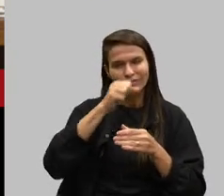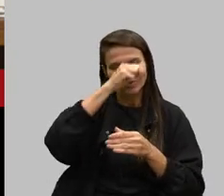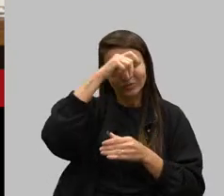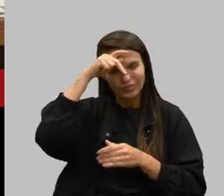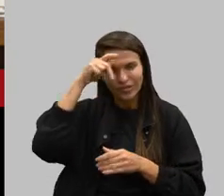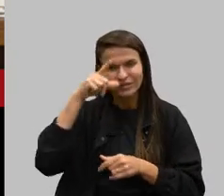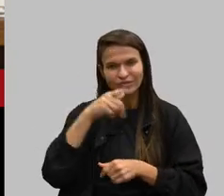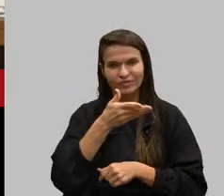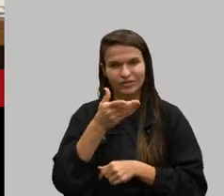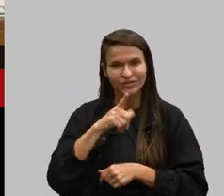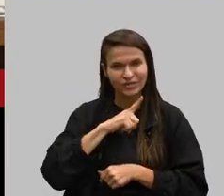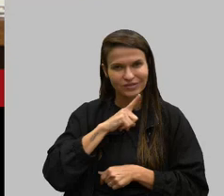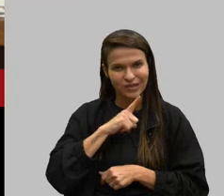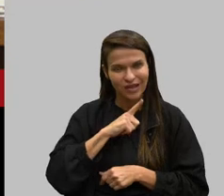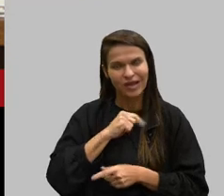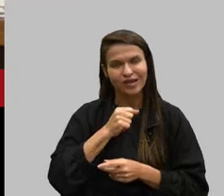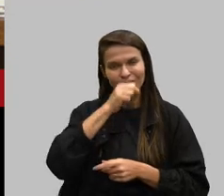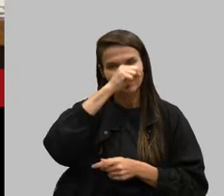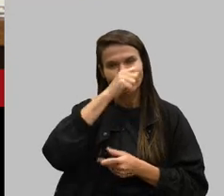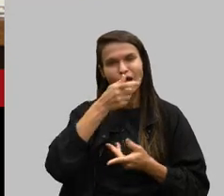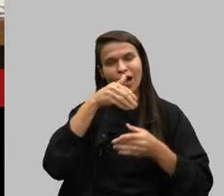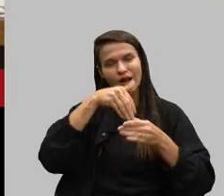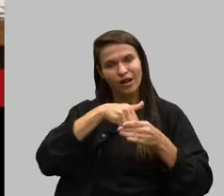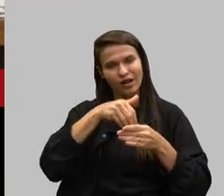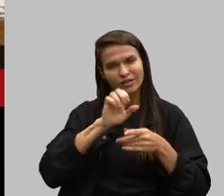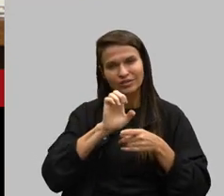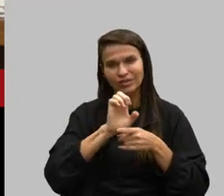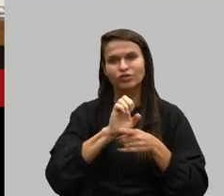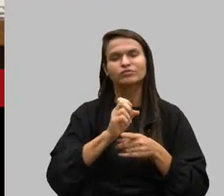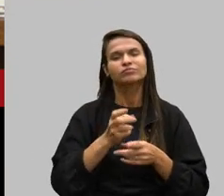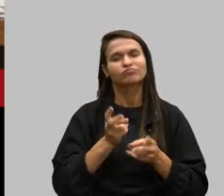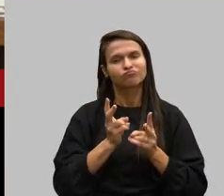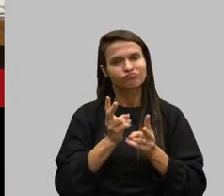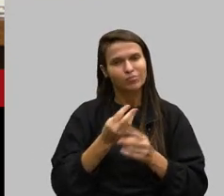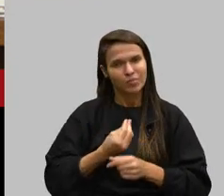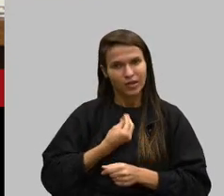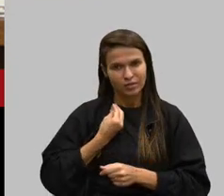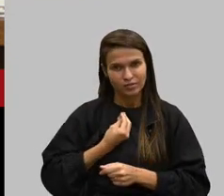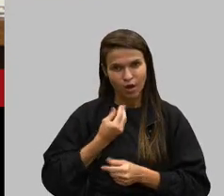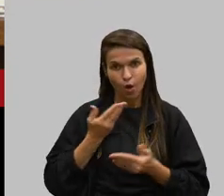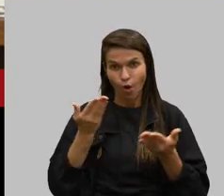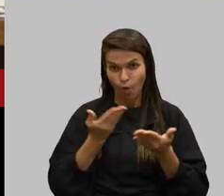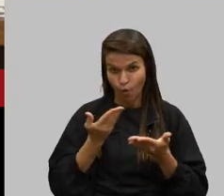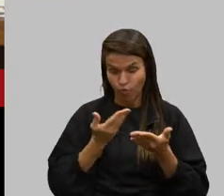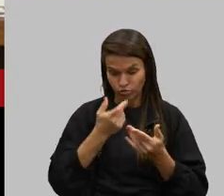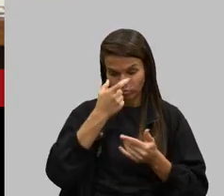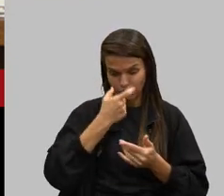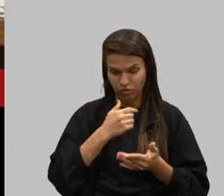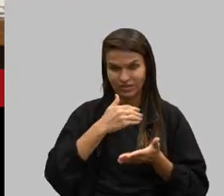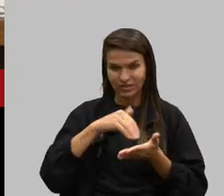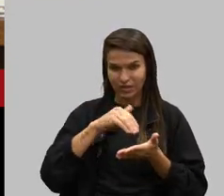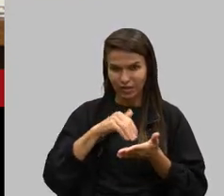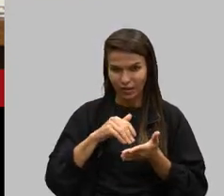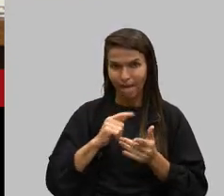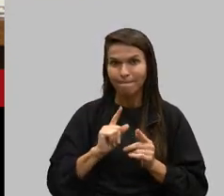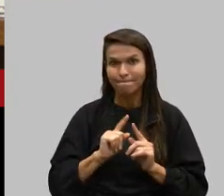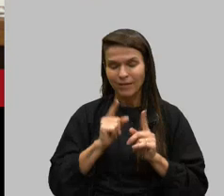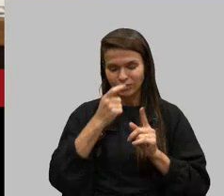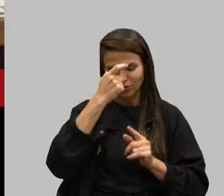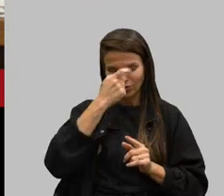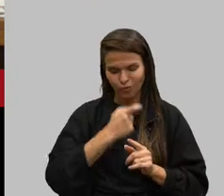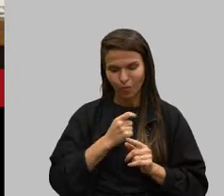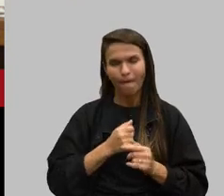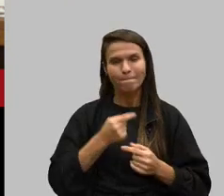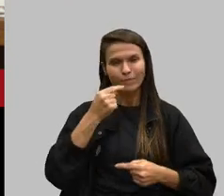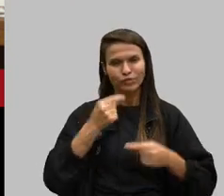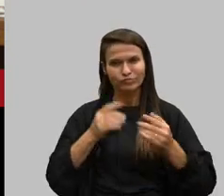eleições estaduais certamente eu estarei não deixarei de estar hoje eu estou como secretário mas sou um ser político é